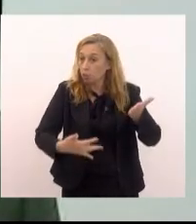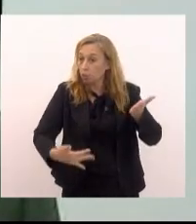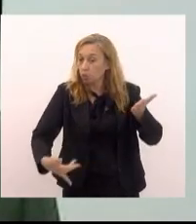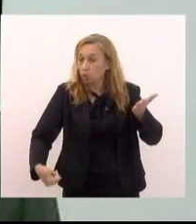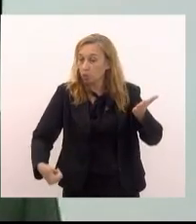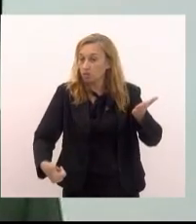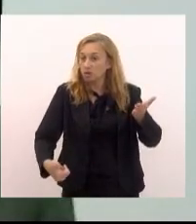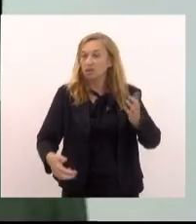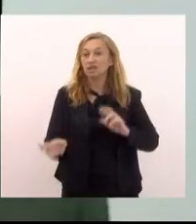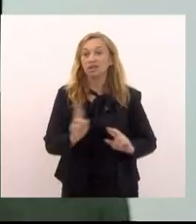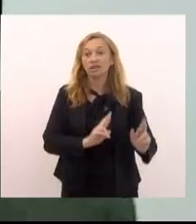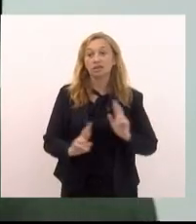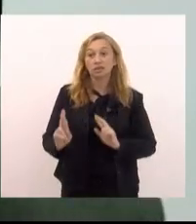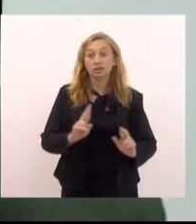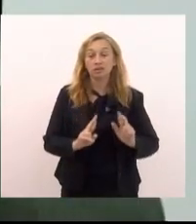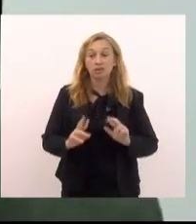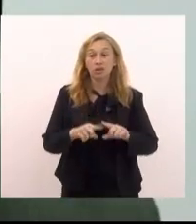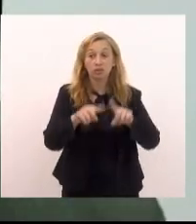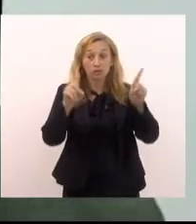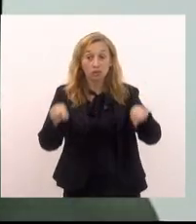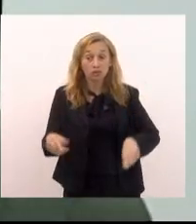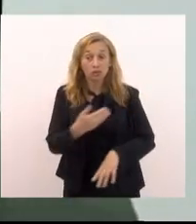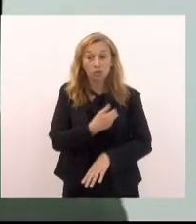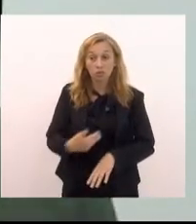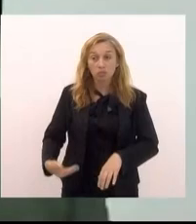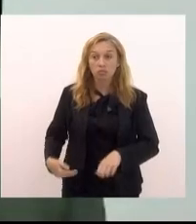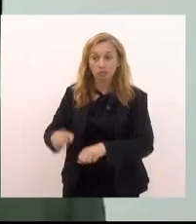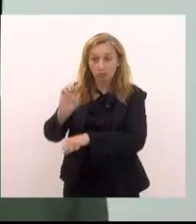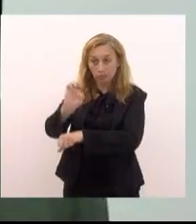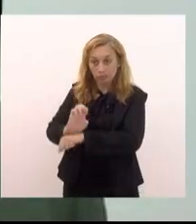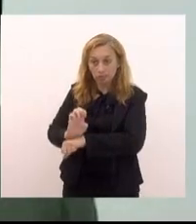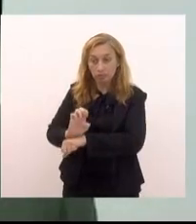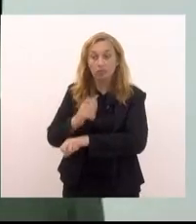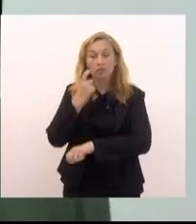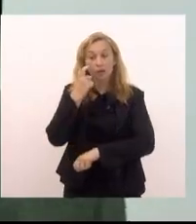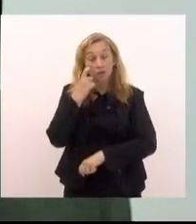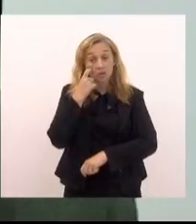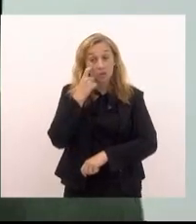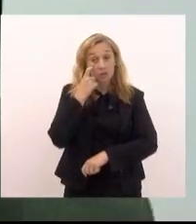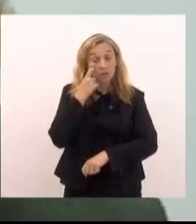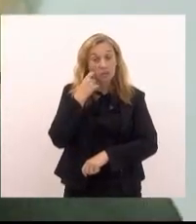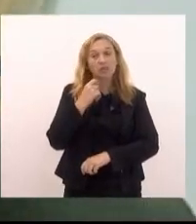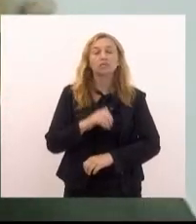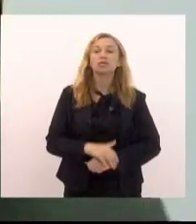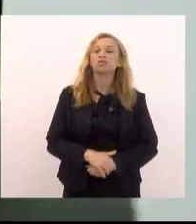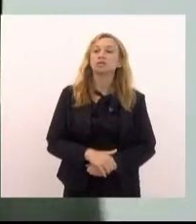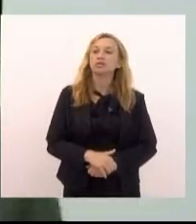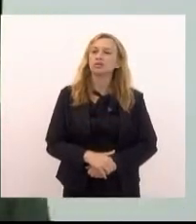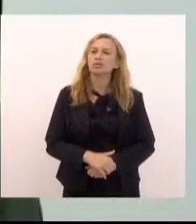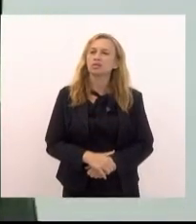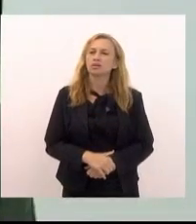relativa ao funcionalismo público estadual para enfrentar